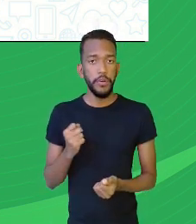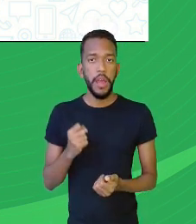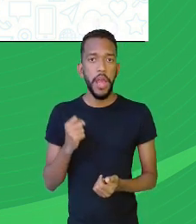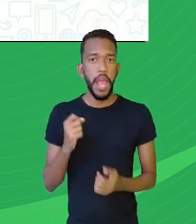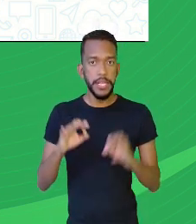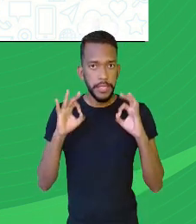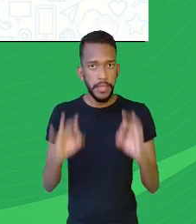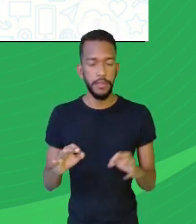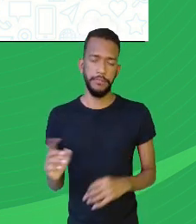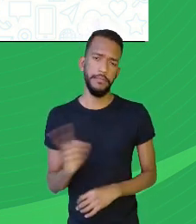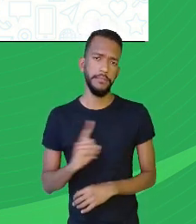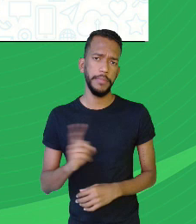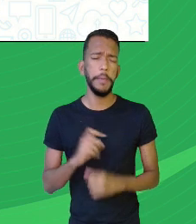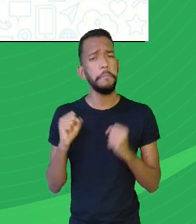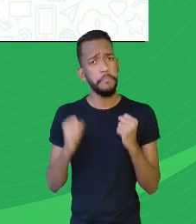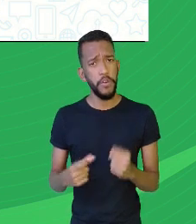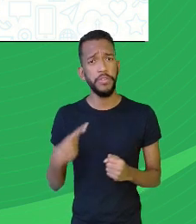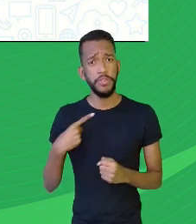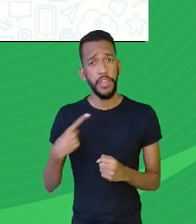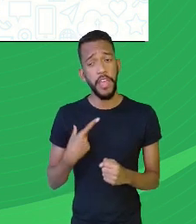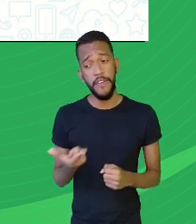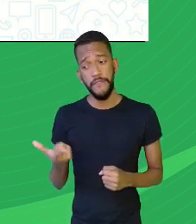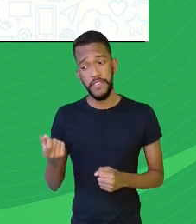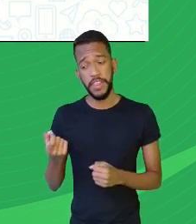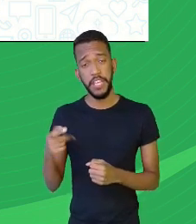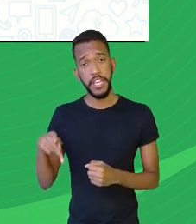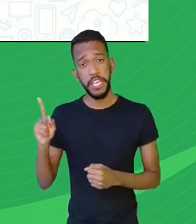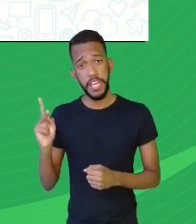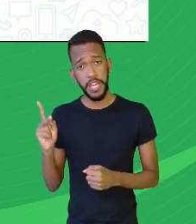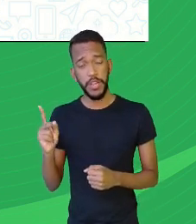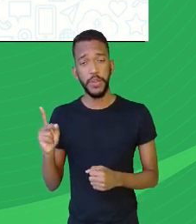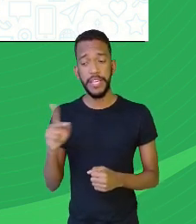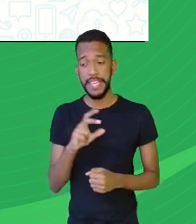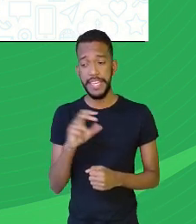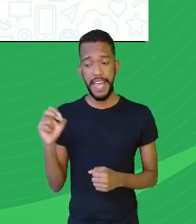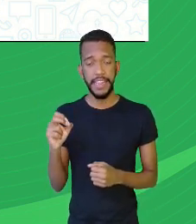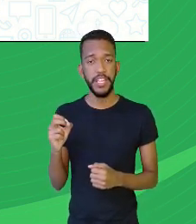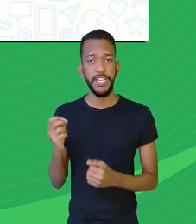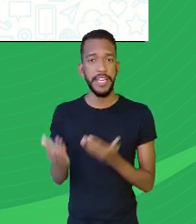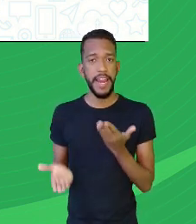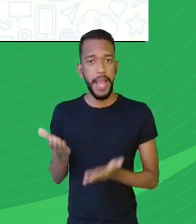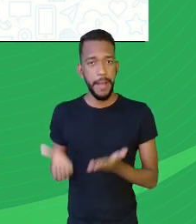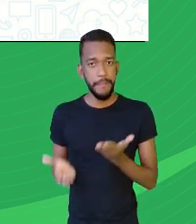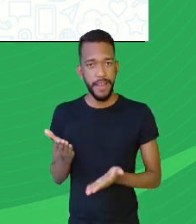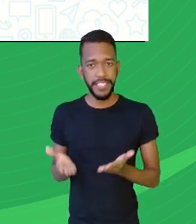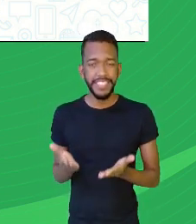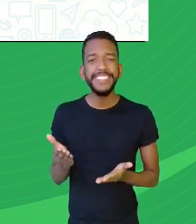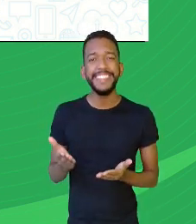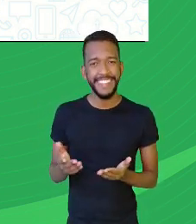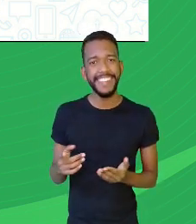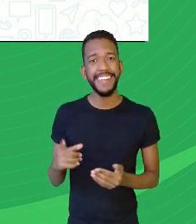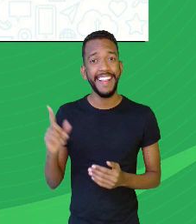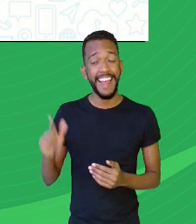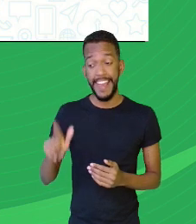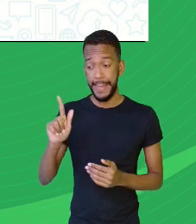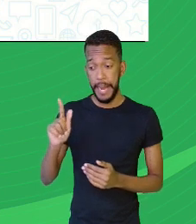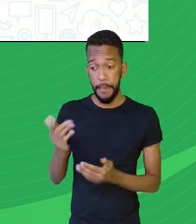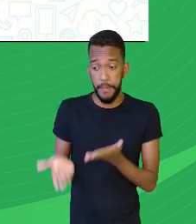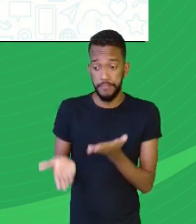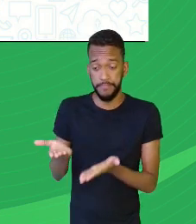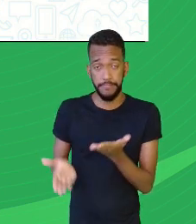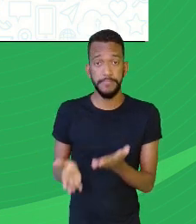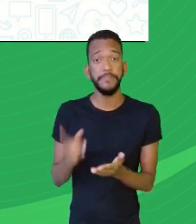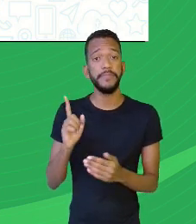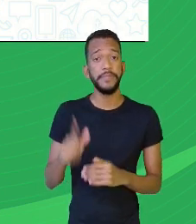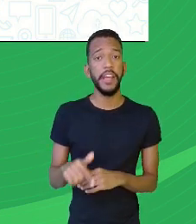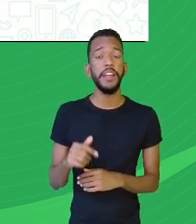vezes você pode ter 20 quilos e 500 gramas. Esse 500 gramas, no caso, é o nosso número